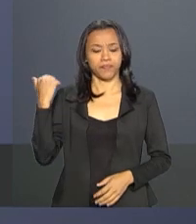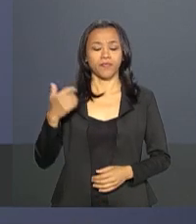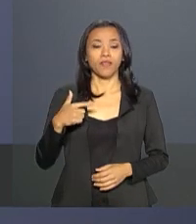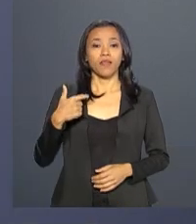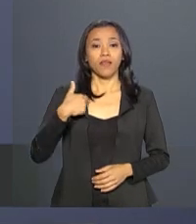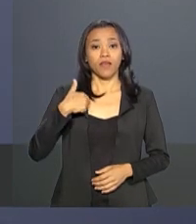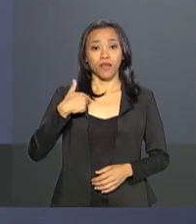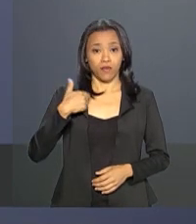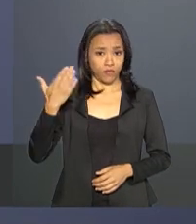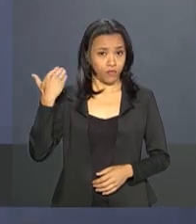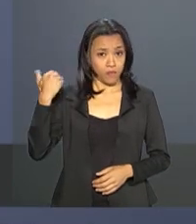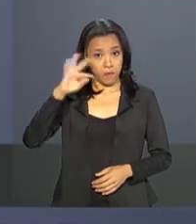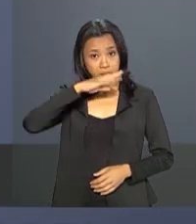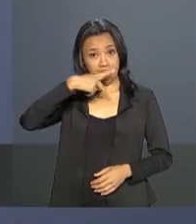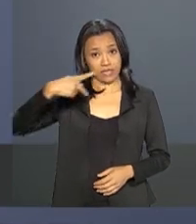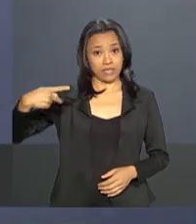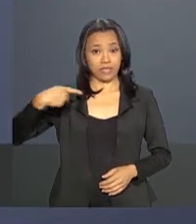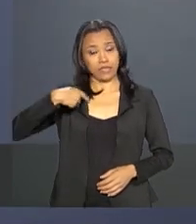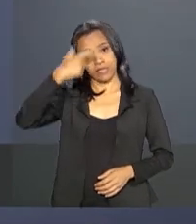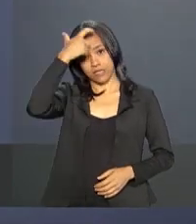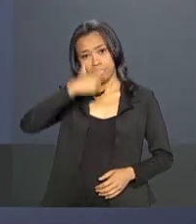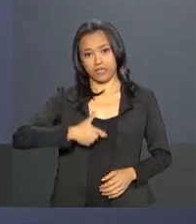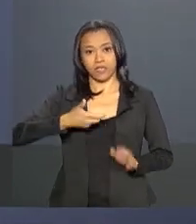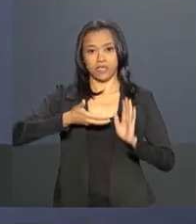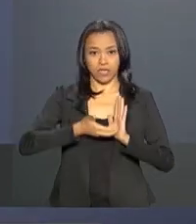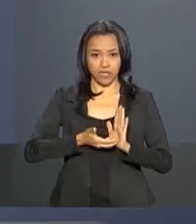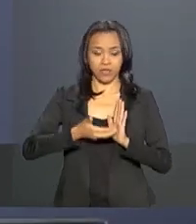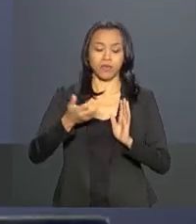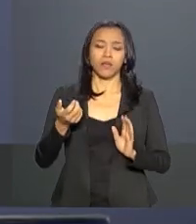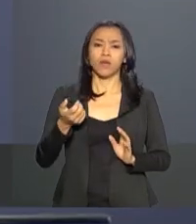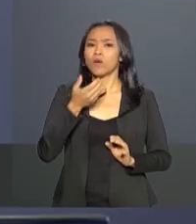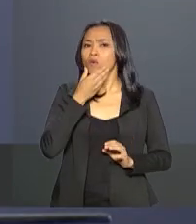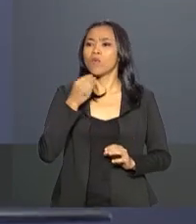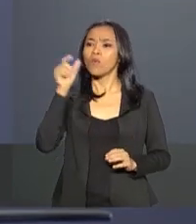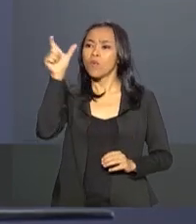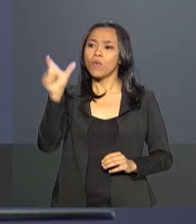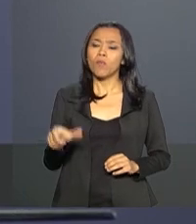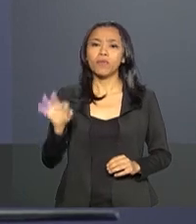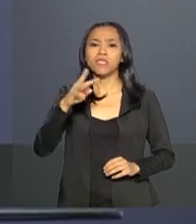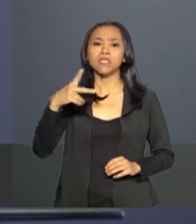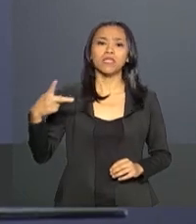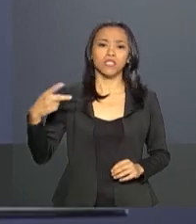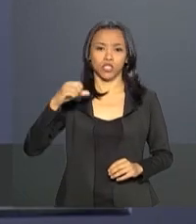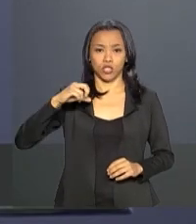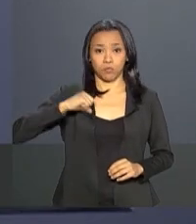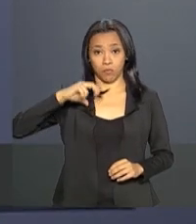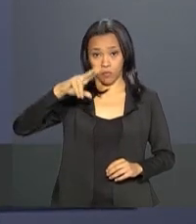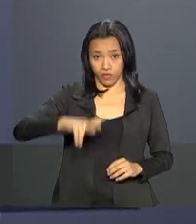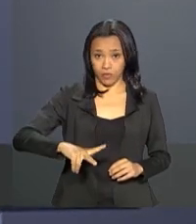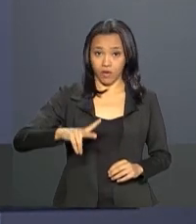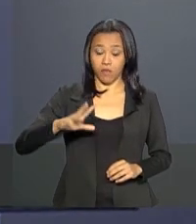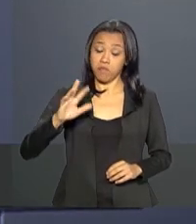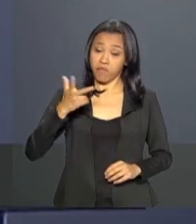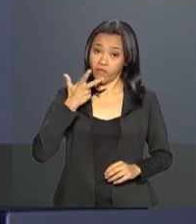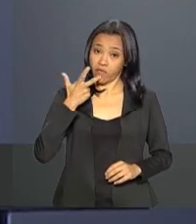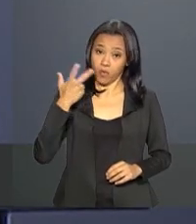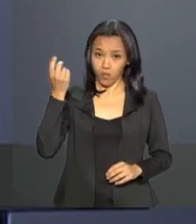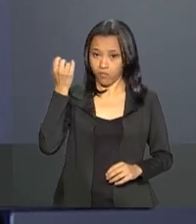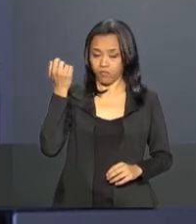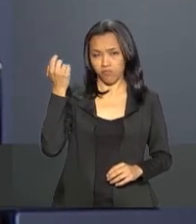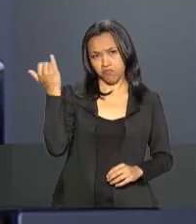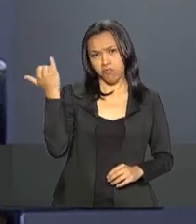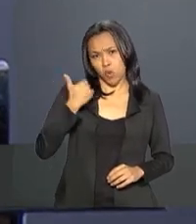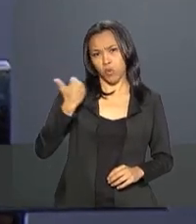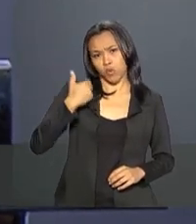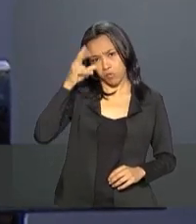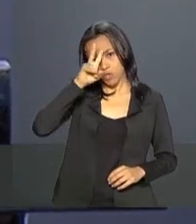quando era presidente da Câmara dos Deputados, o presidente Jorge Sampaio de Portugal, e ele me contou a seguinte história. Ele disse: ó, Temer,